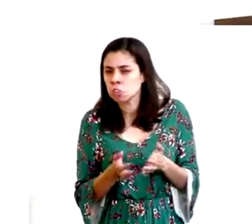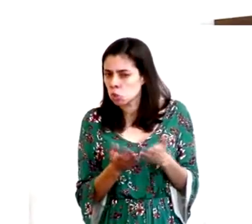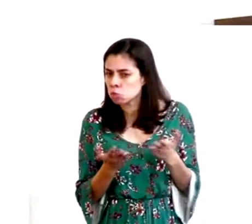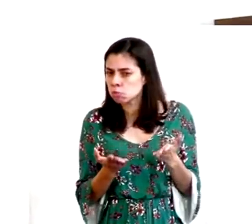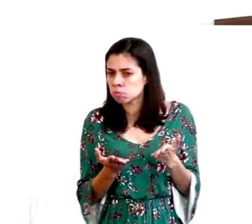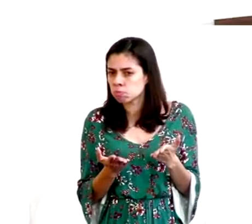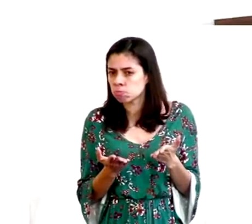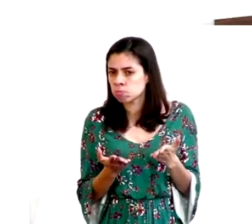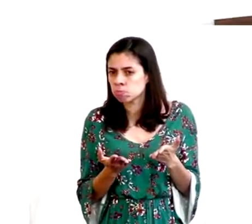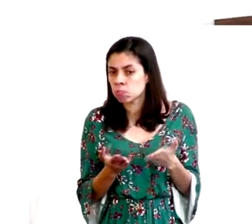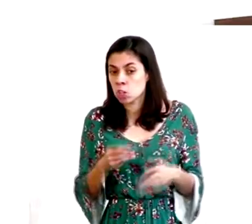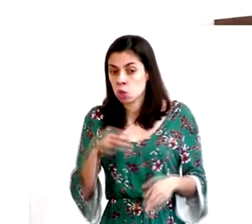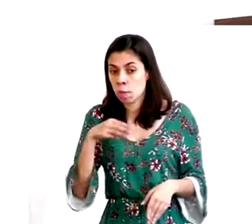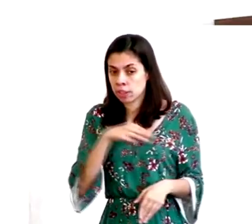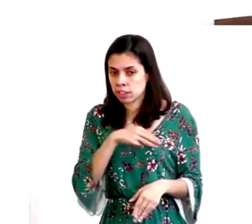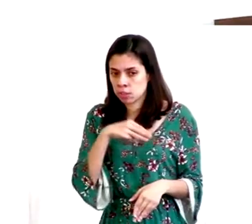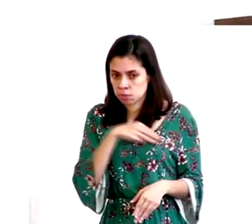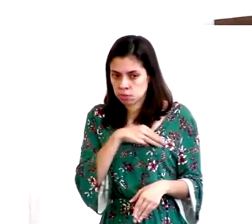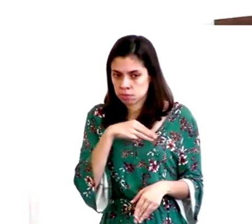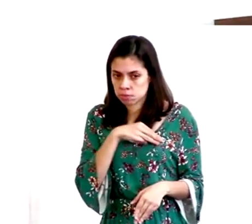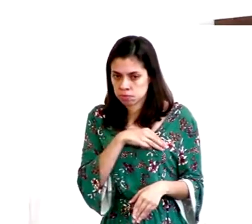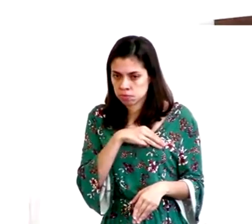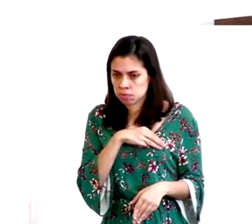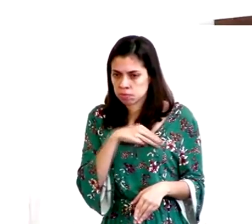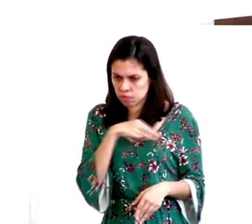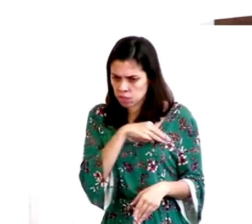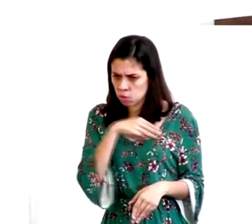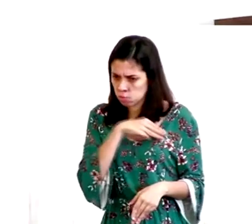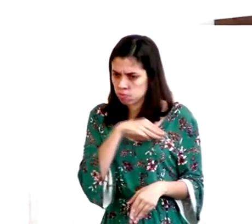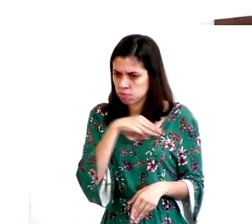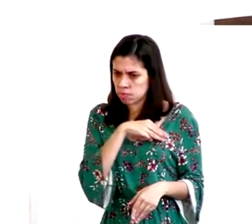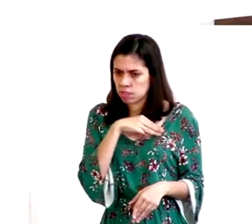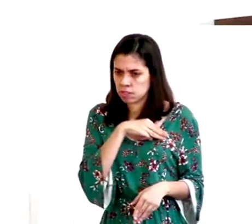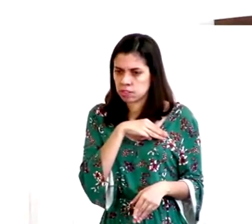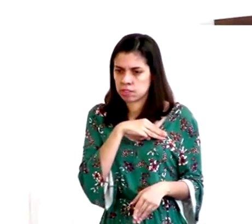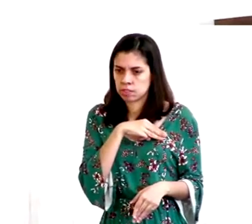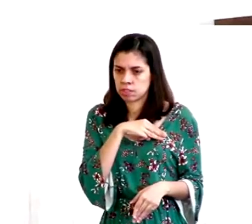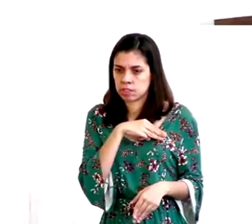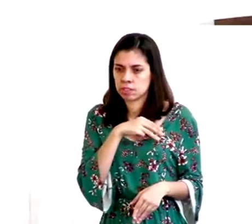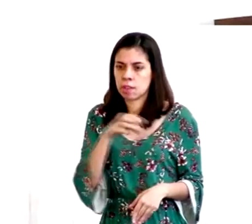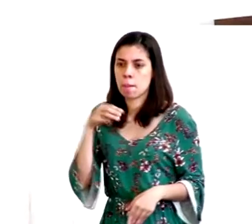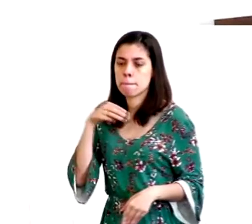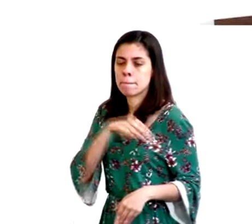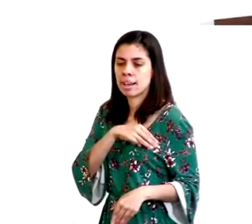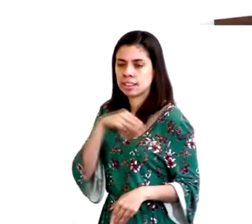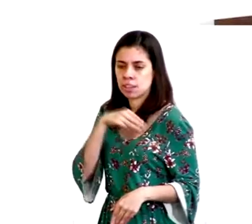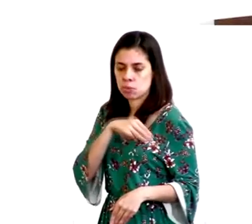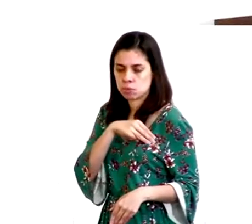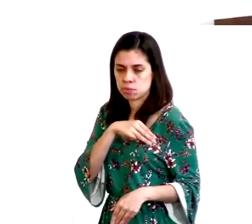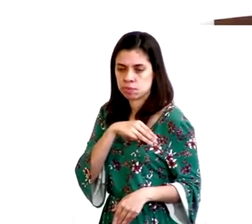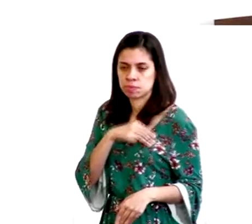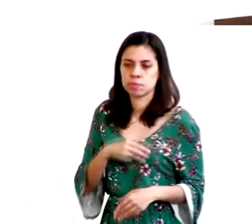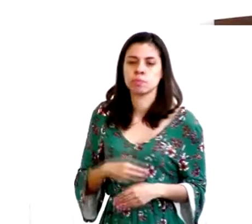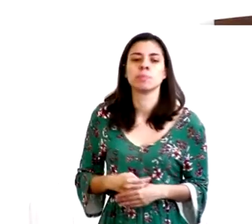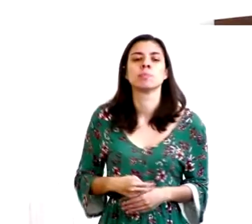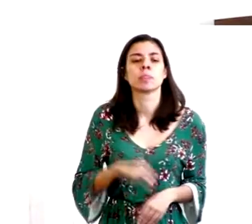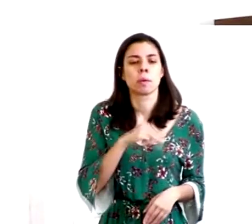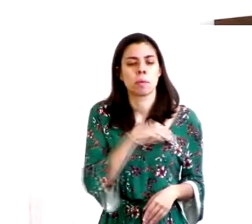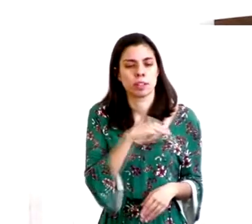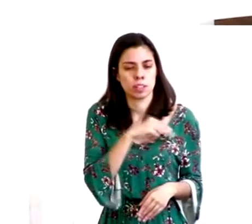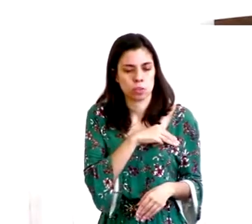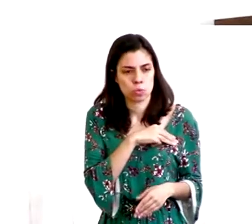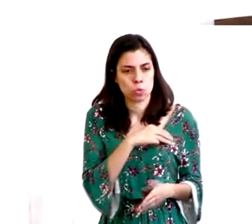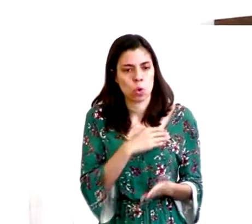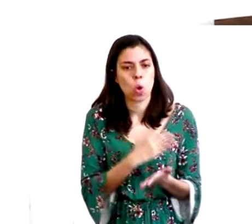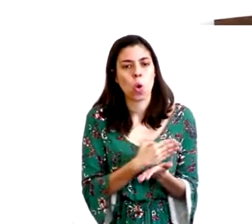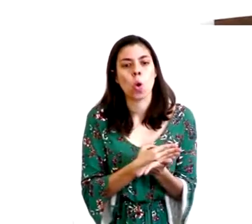Mateus é que ele inicia falando a respeito da realeza de Cristo. E este é o grande tema do